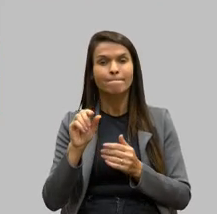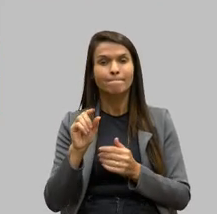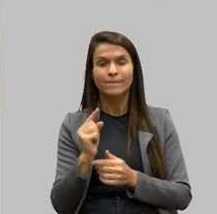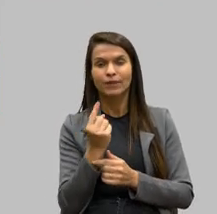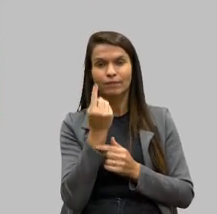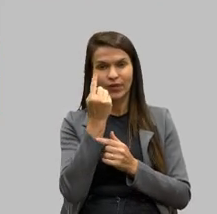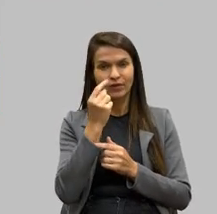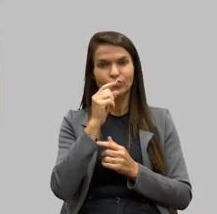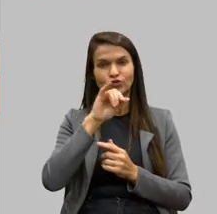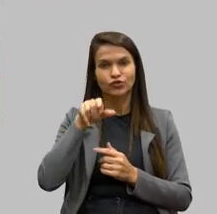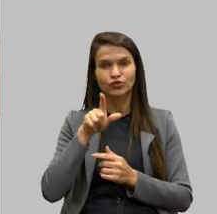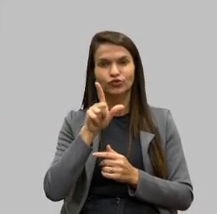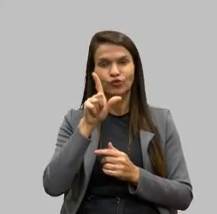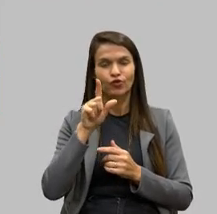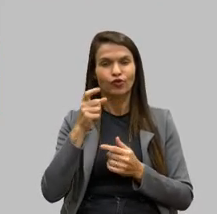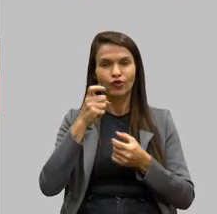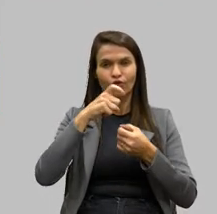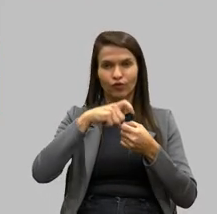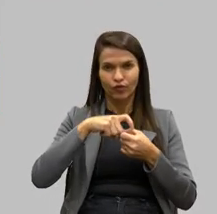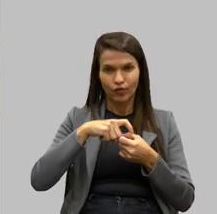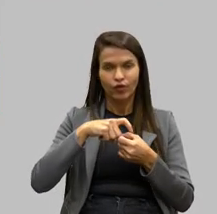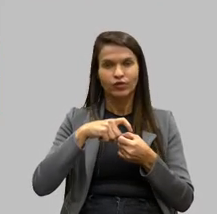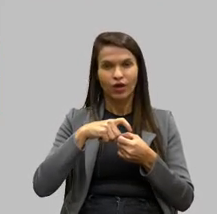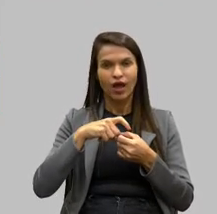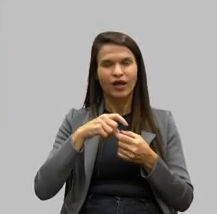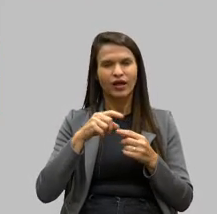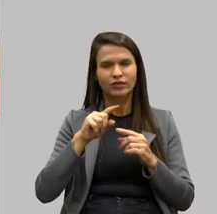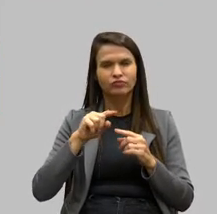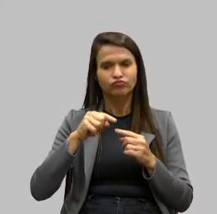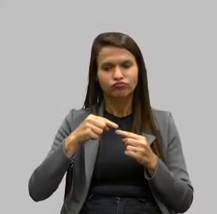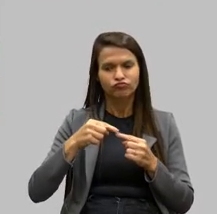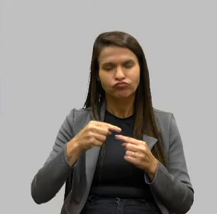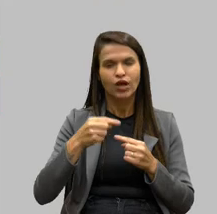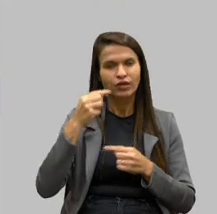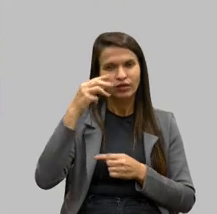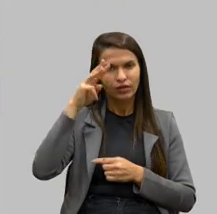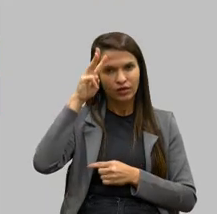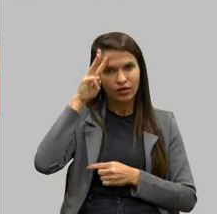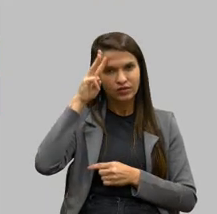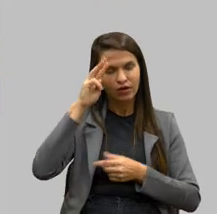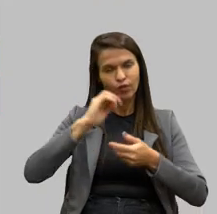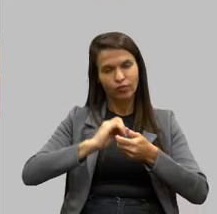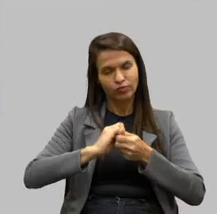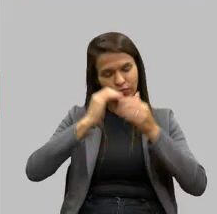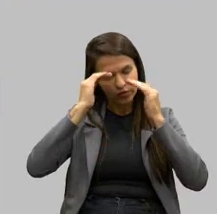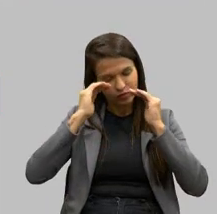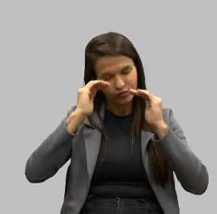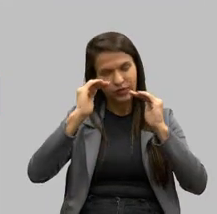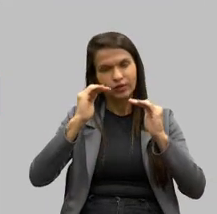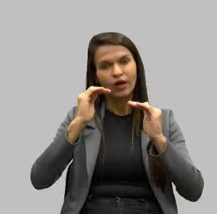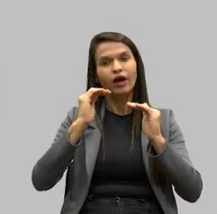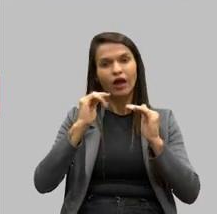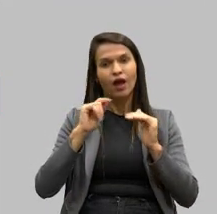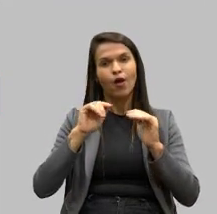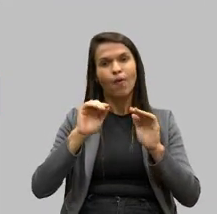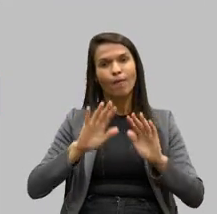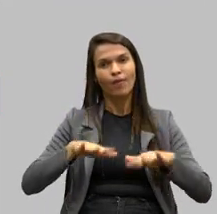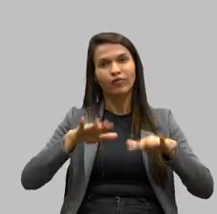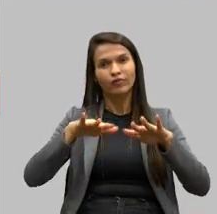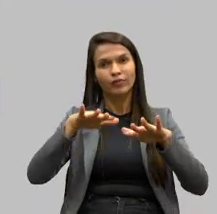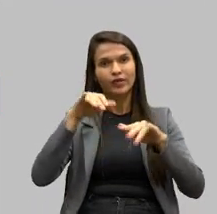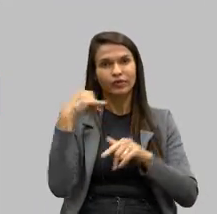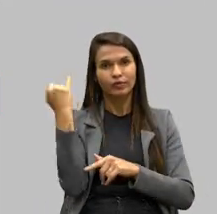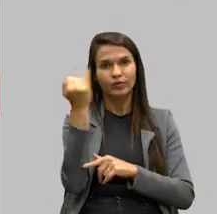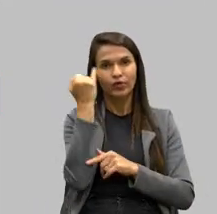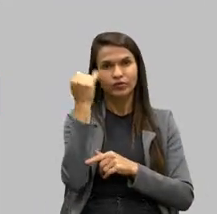que é o retorno, é na próxima terça-feira. Então, cumprimentar, deixar o meu respeito, porque eu acho que foi um movimento muito importante. Então, esses